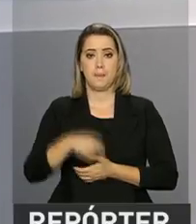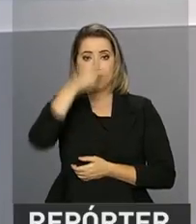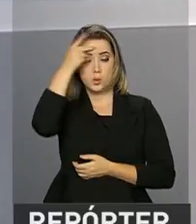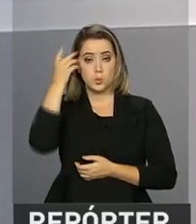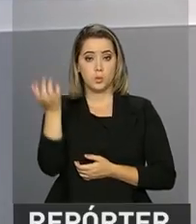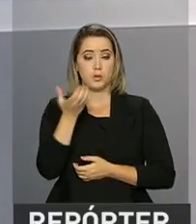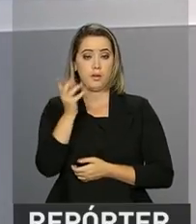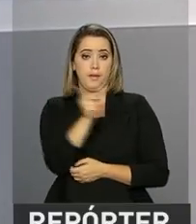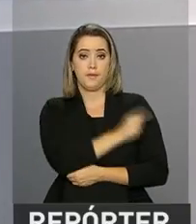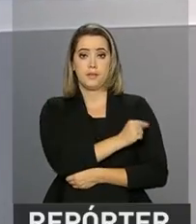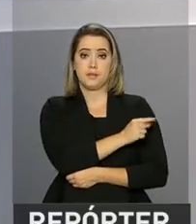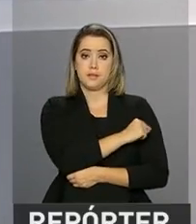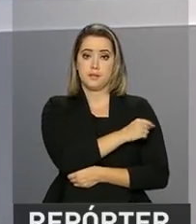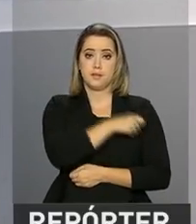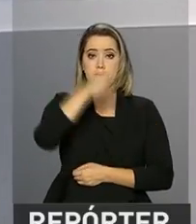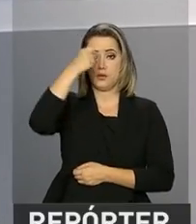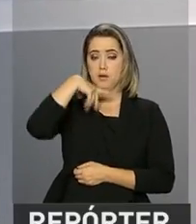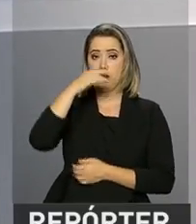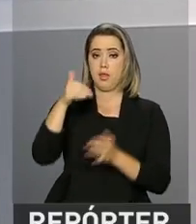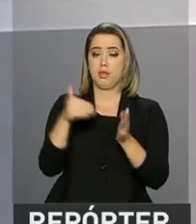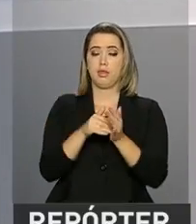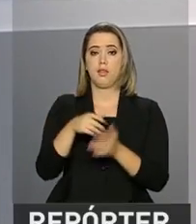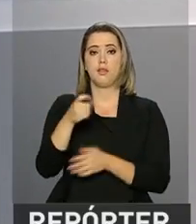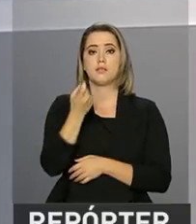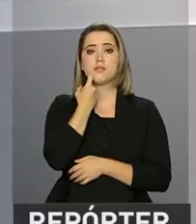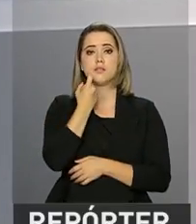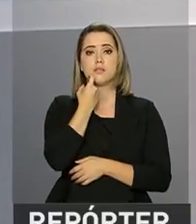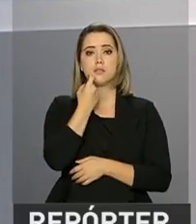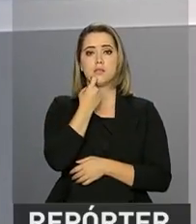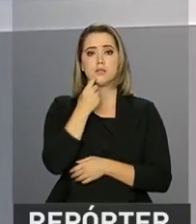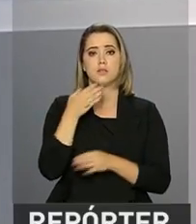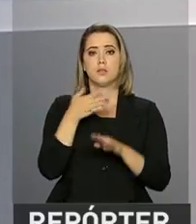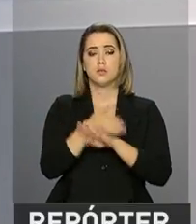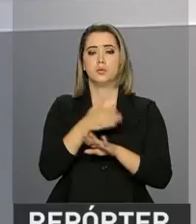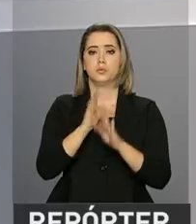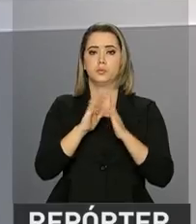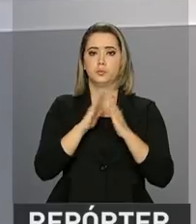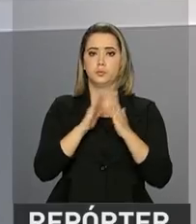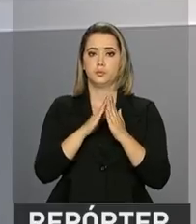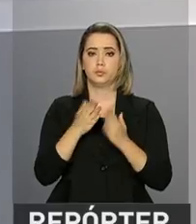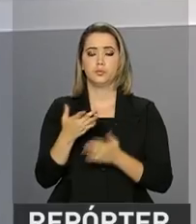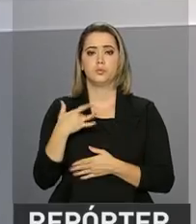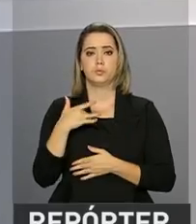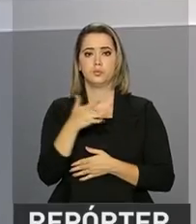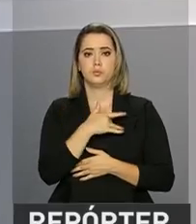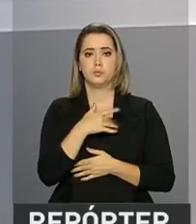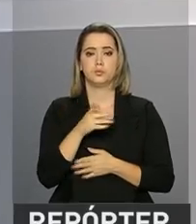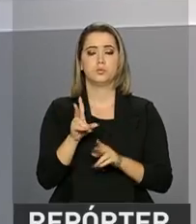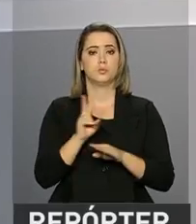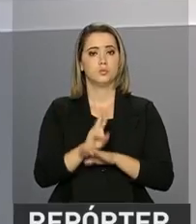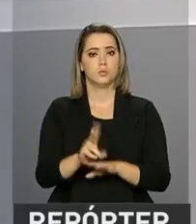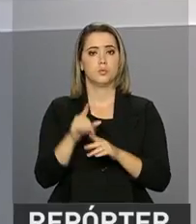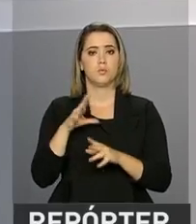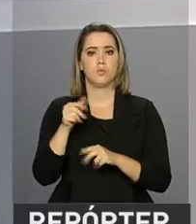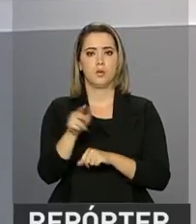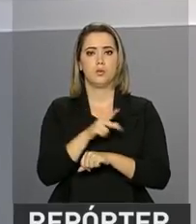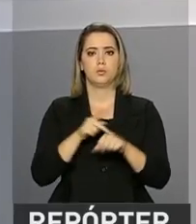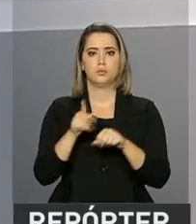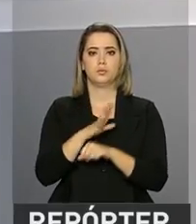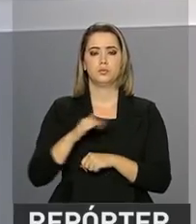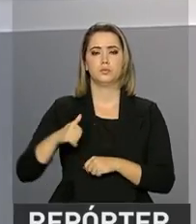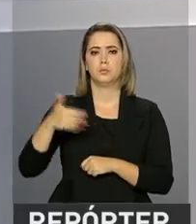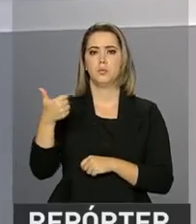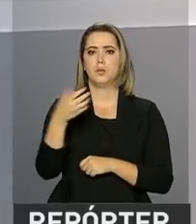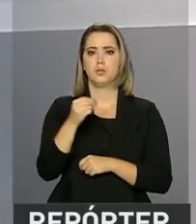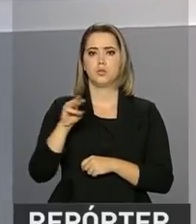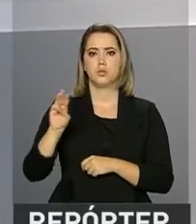se vacinar contra a gripe têm até esta sexta-feira para ir a um posto de saúde e se imunizar em todo o país são